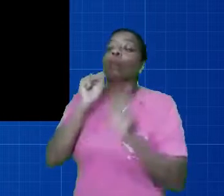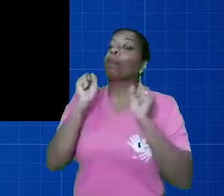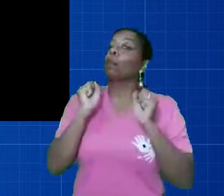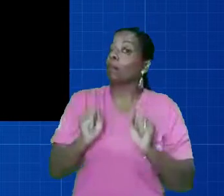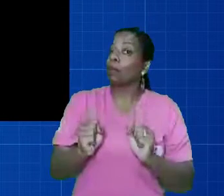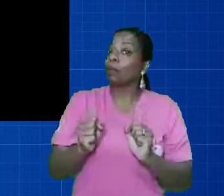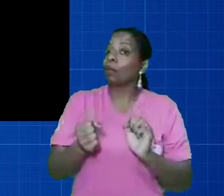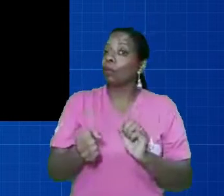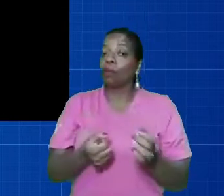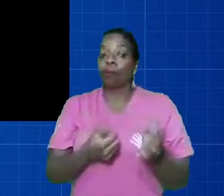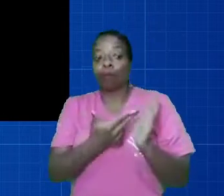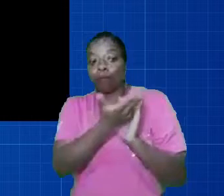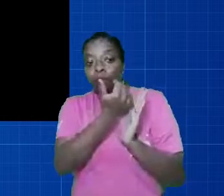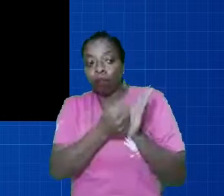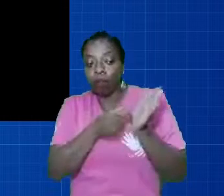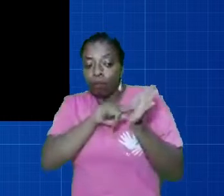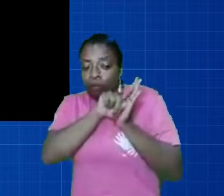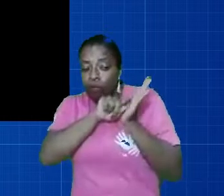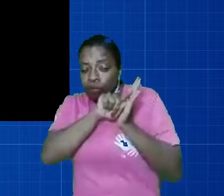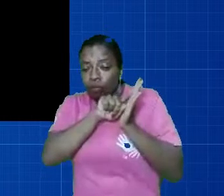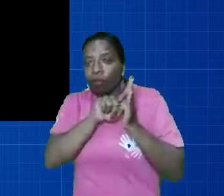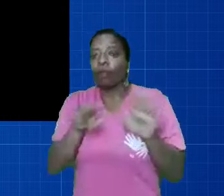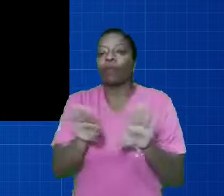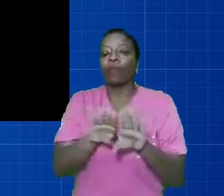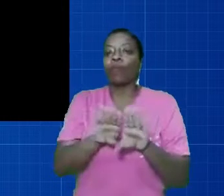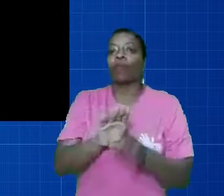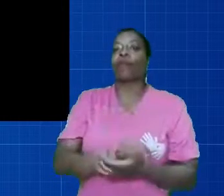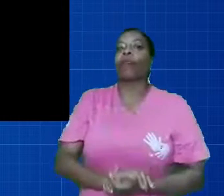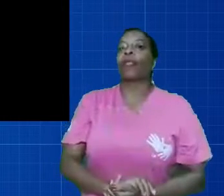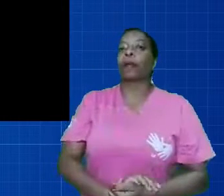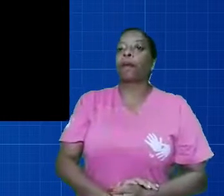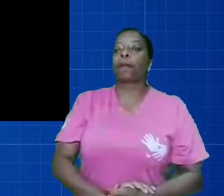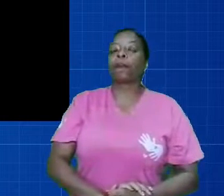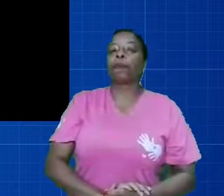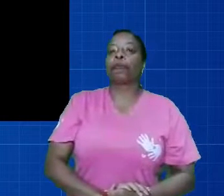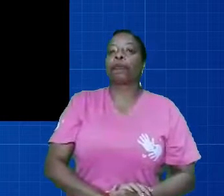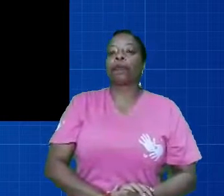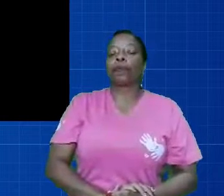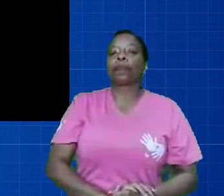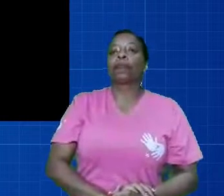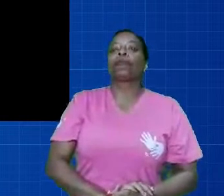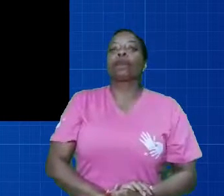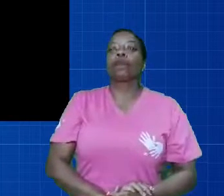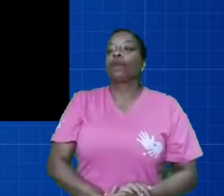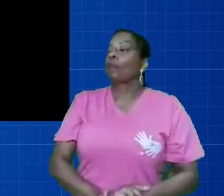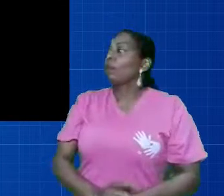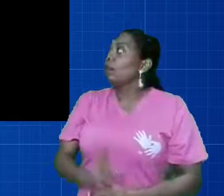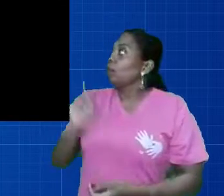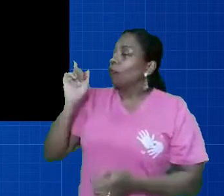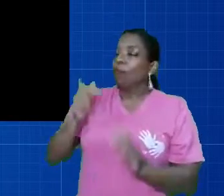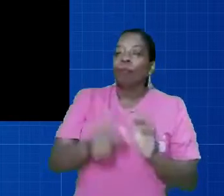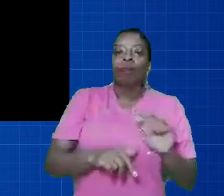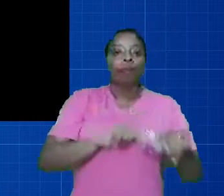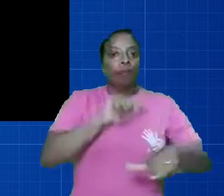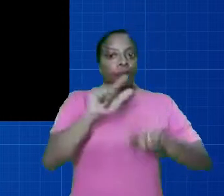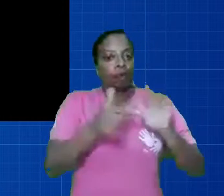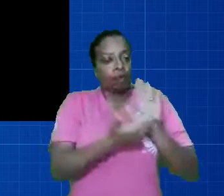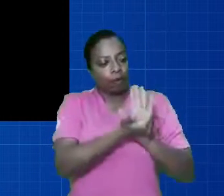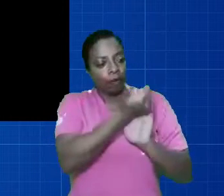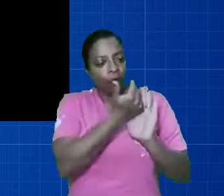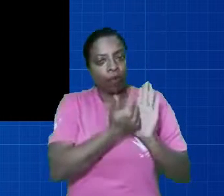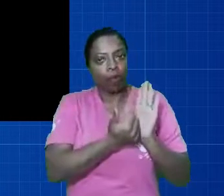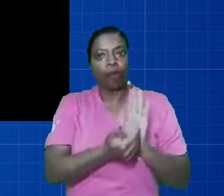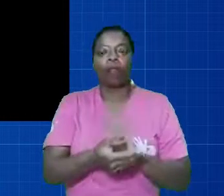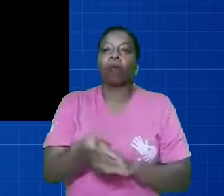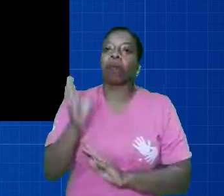Brilhante. E esse trabalho é muito interessante porque ele foi incentivado realmente, né? Foi um trabalho que eu